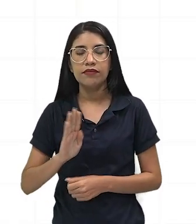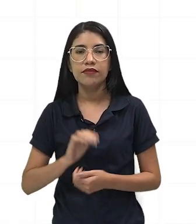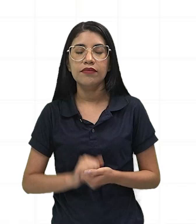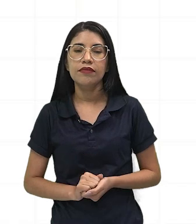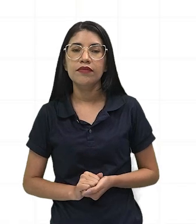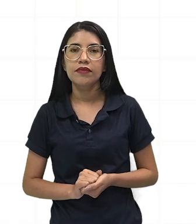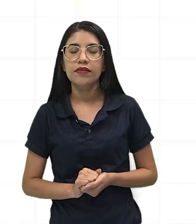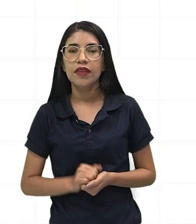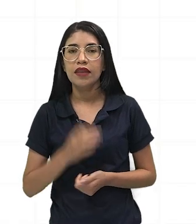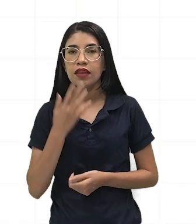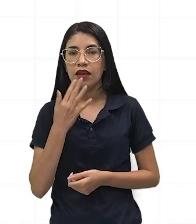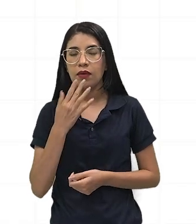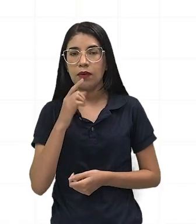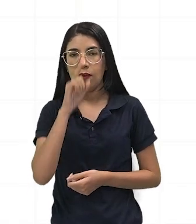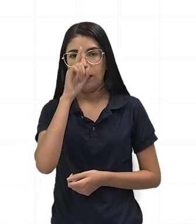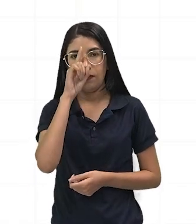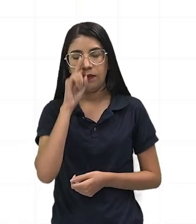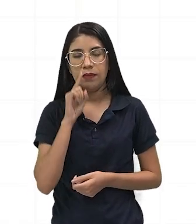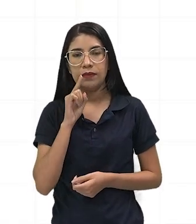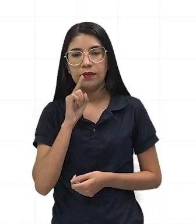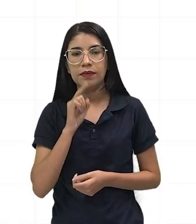amarelo,